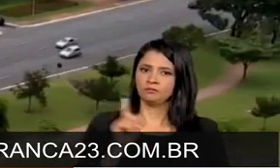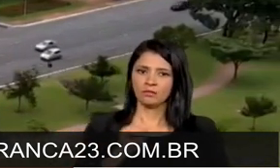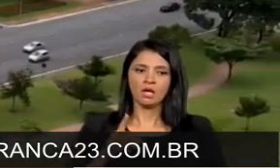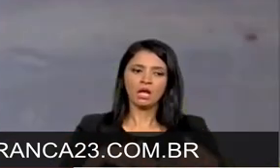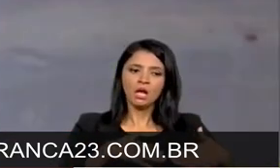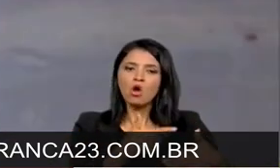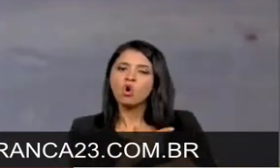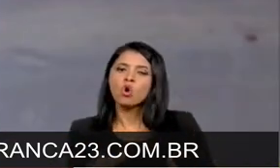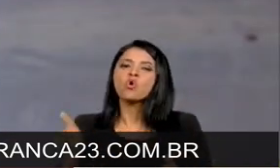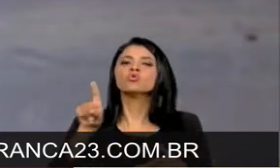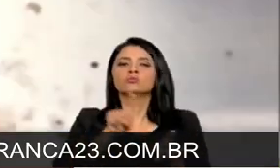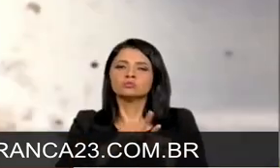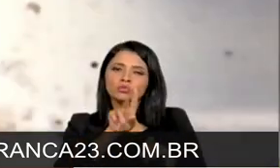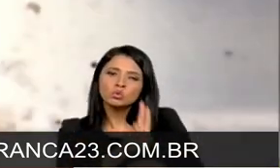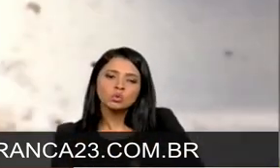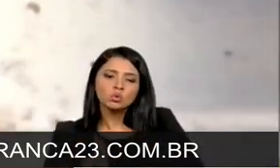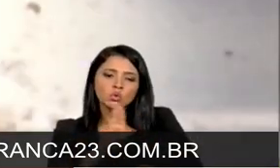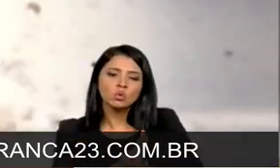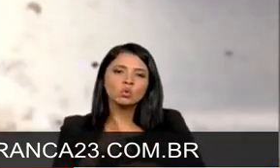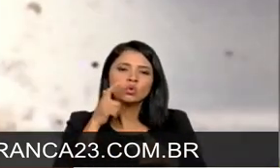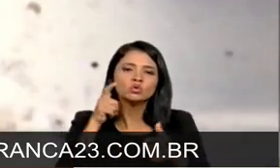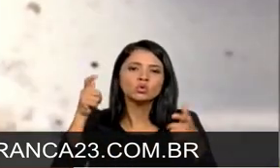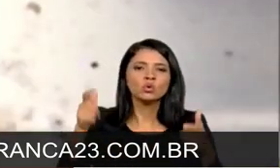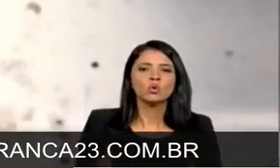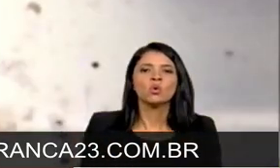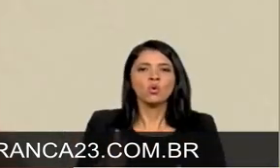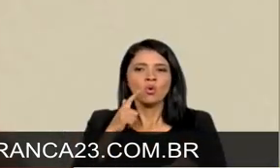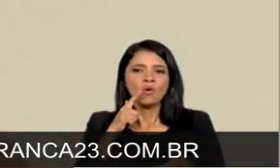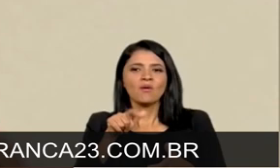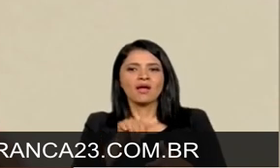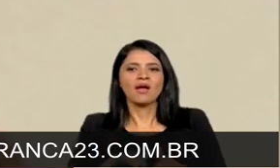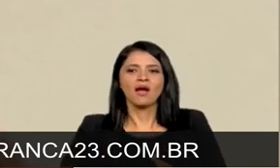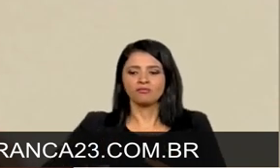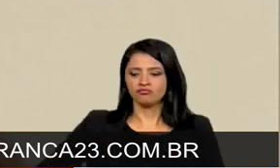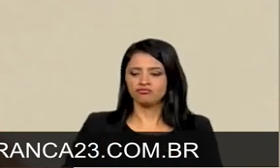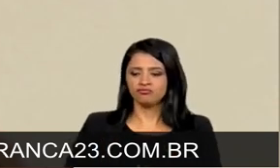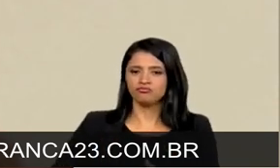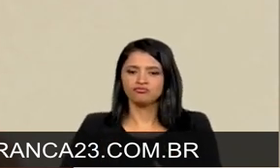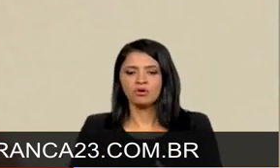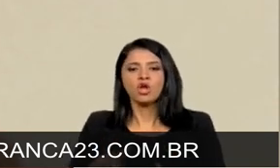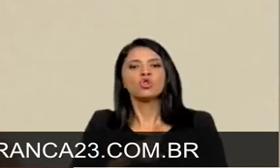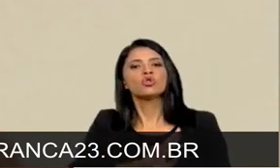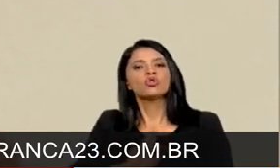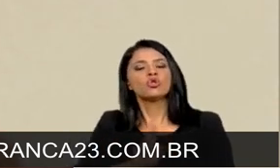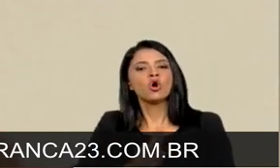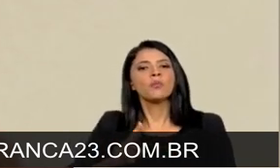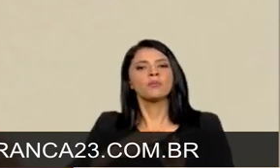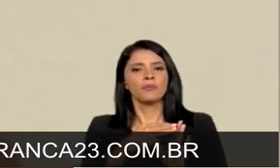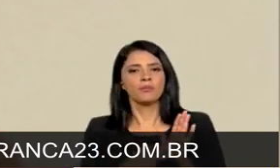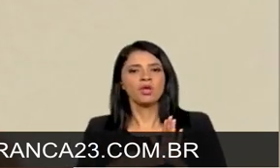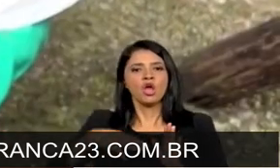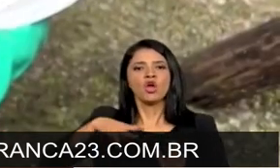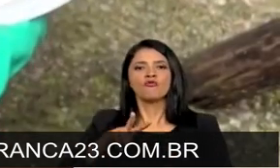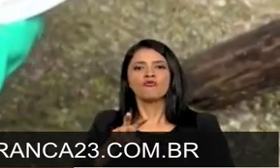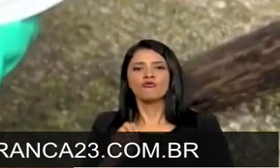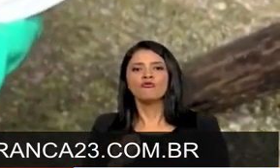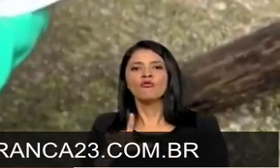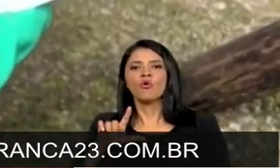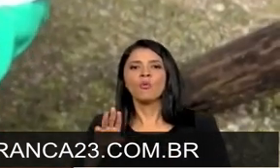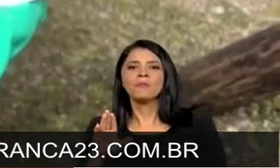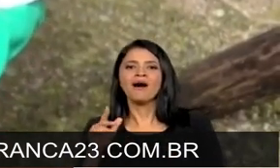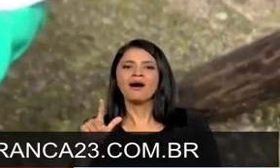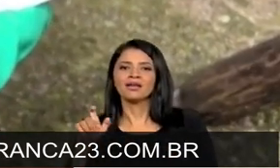desenvolve, entre outros, o uso de estações disseminadoras de larvicida e o chamado método Wolbachia, que usa